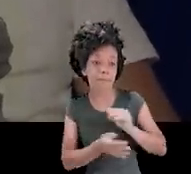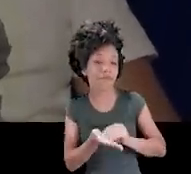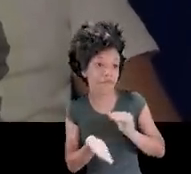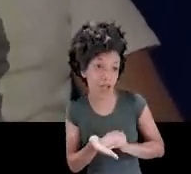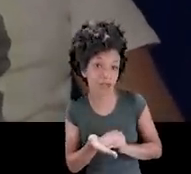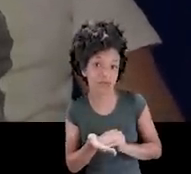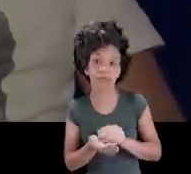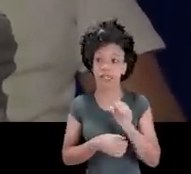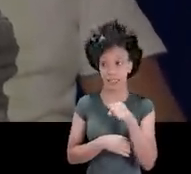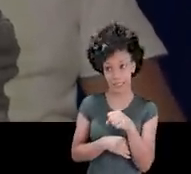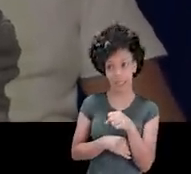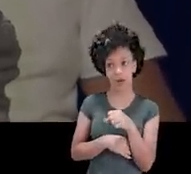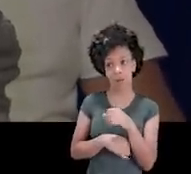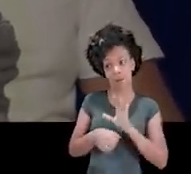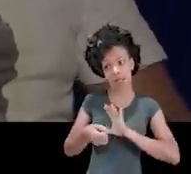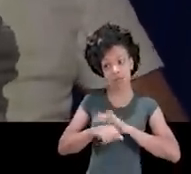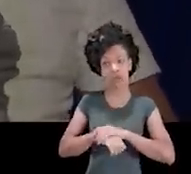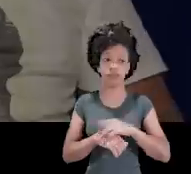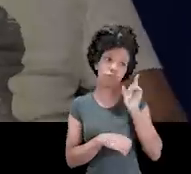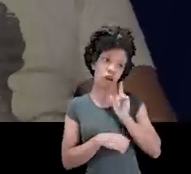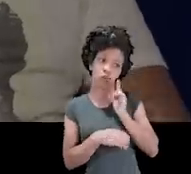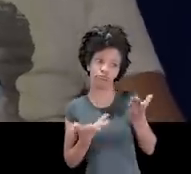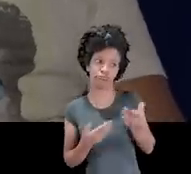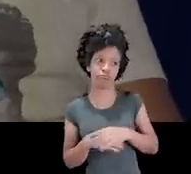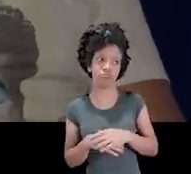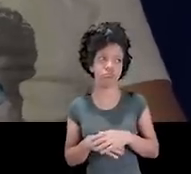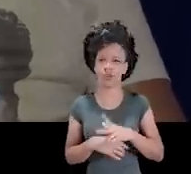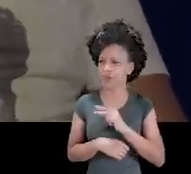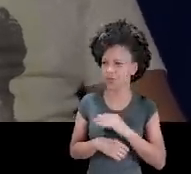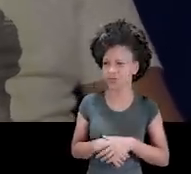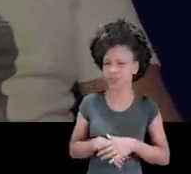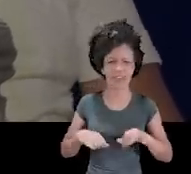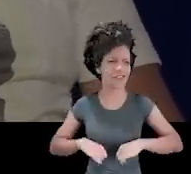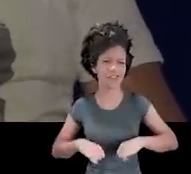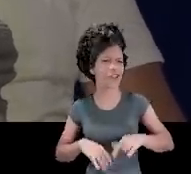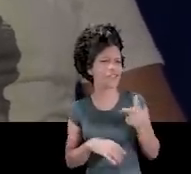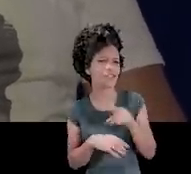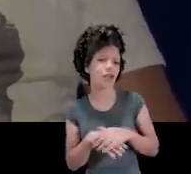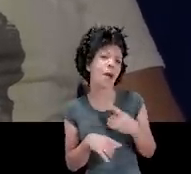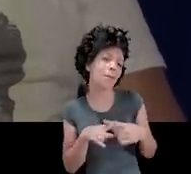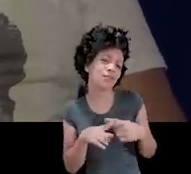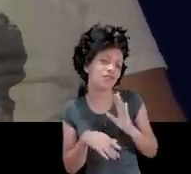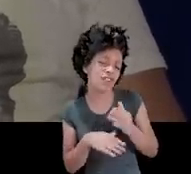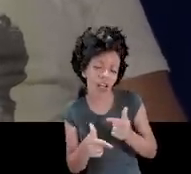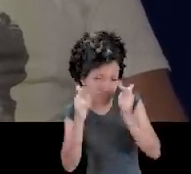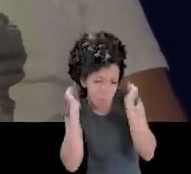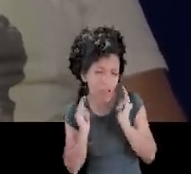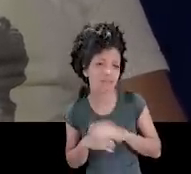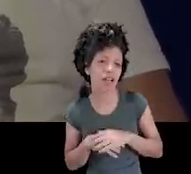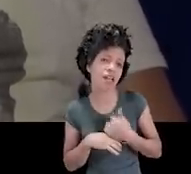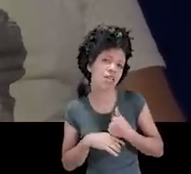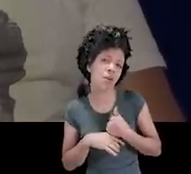forma, entendeu? Uma insegurança óbvia. Aquilo já... Olha. Cara, eu sofri muito pouco com isso, eu não tive isso. Porque como eu falei, eu já raspava. O meu